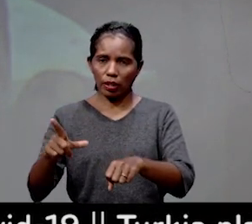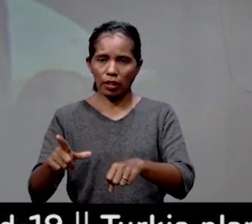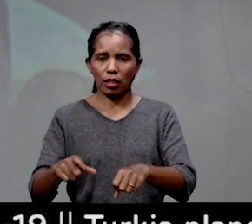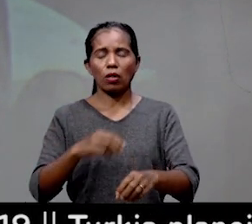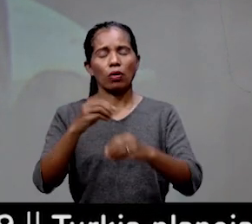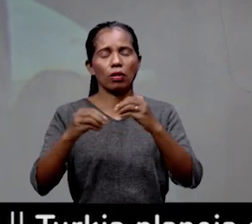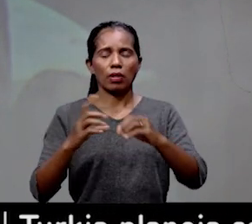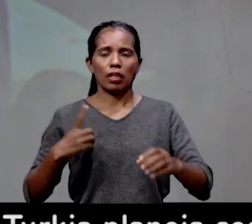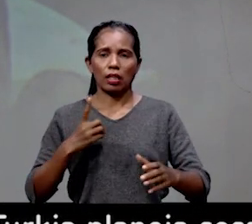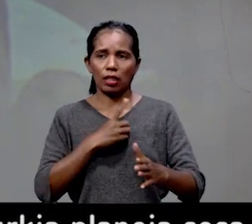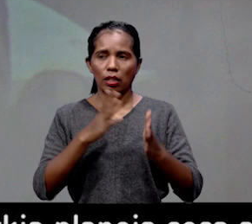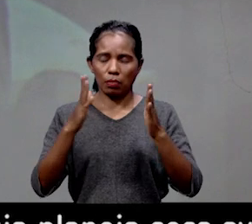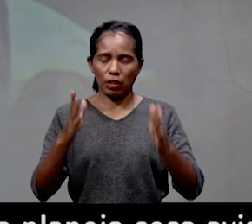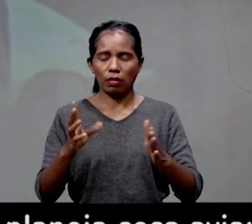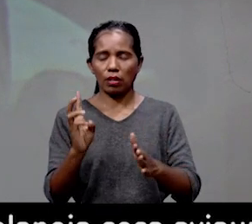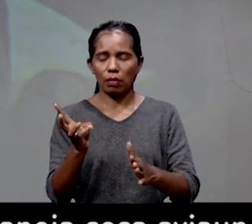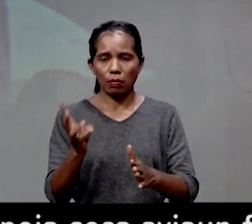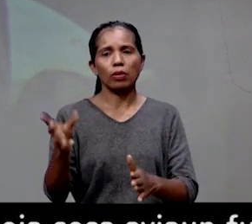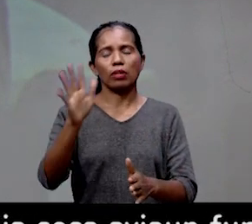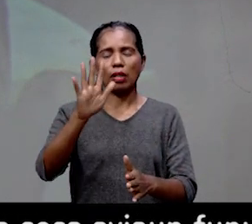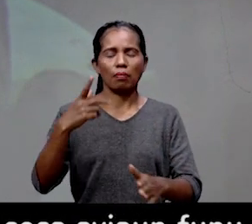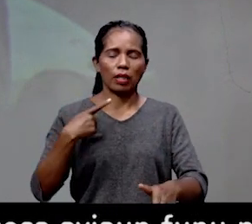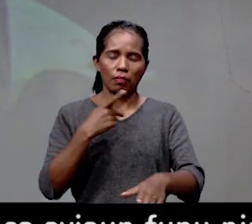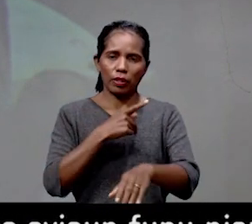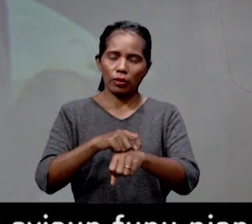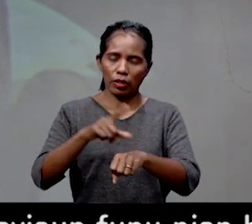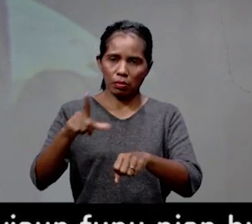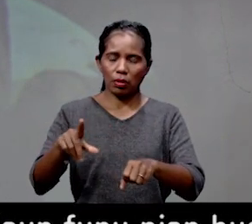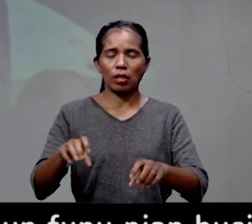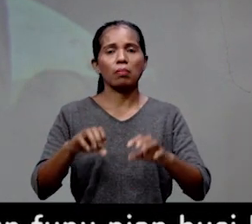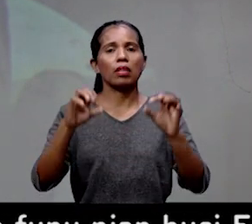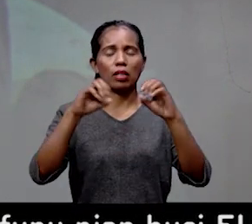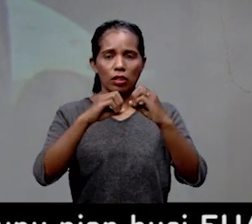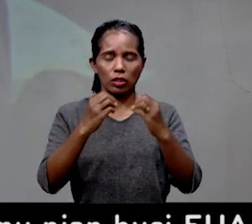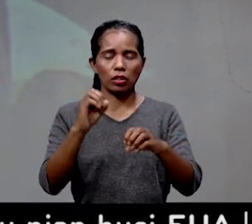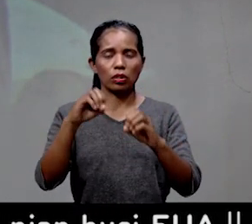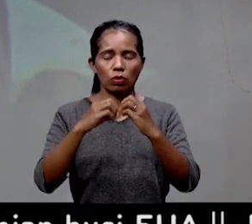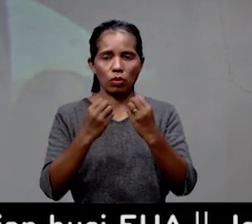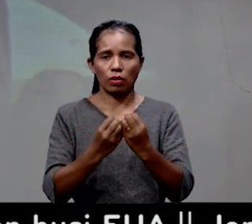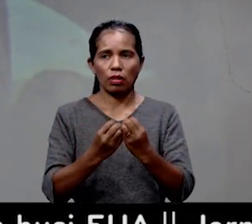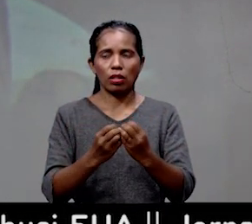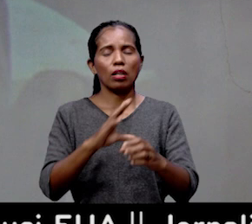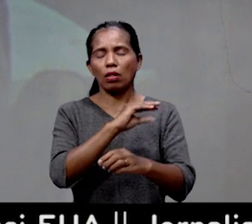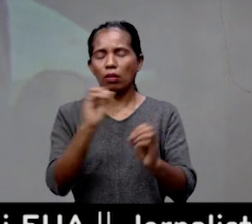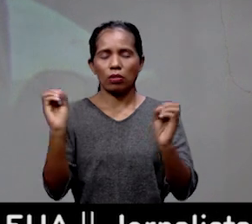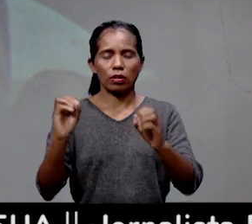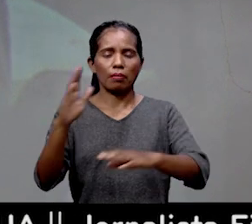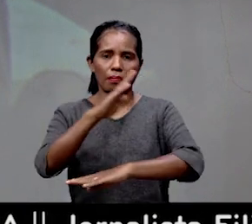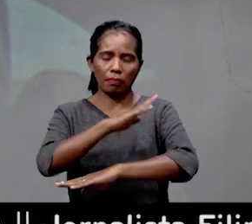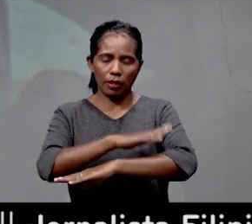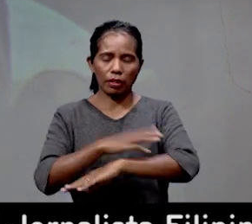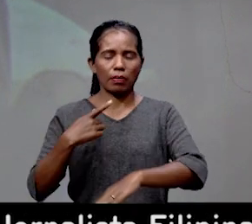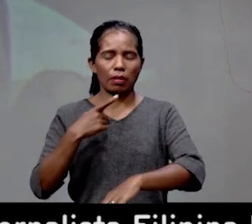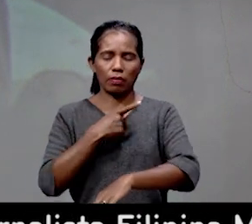significa deputados nem nulo rescindima, né? Parlamento nacional, né? Órgão, segundo órgão. Los meses do parlamento, mas segundo órgão. Né?